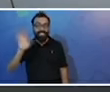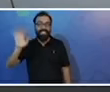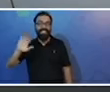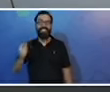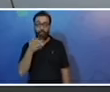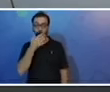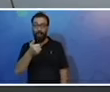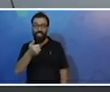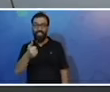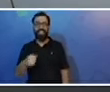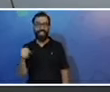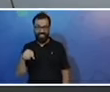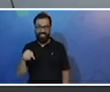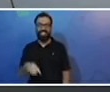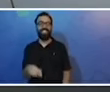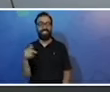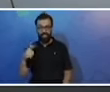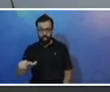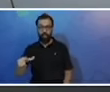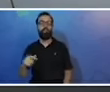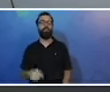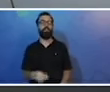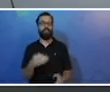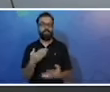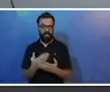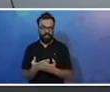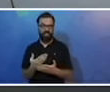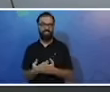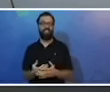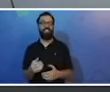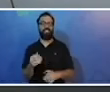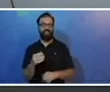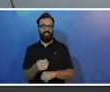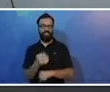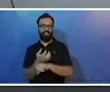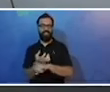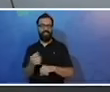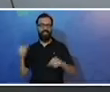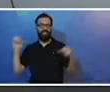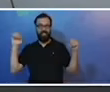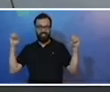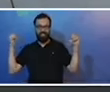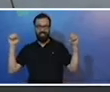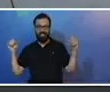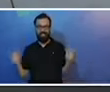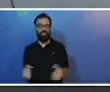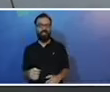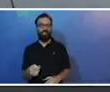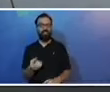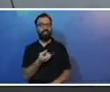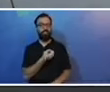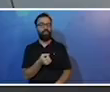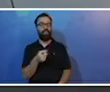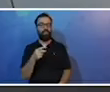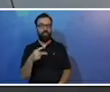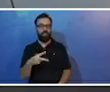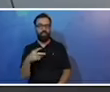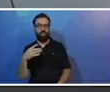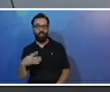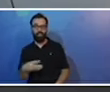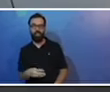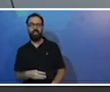Olá tudo bem Estamos aqui novamente para mais uma aula de educação física a videoaula de número 24 paraas